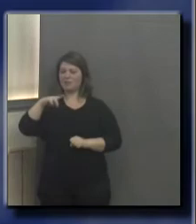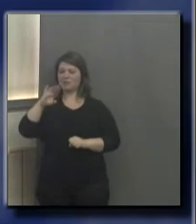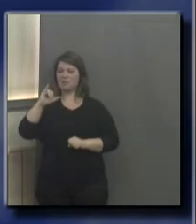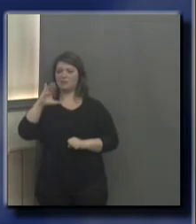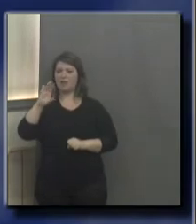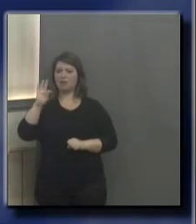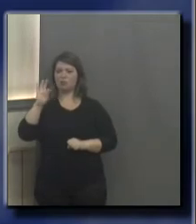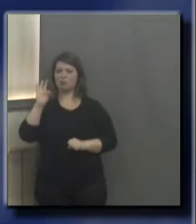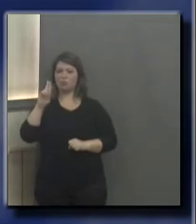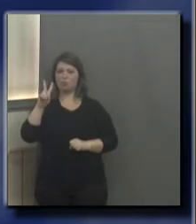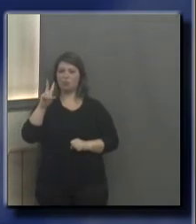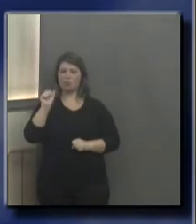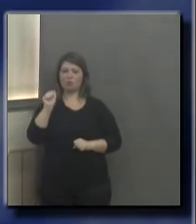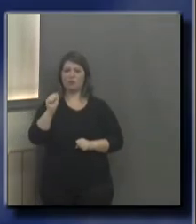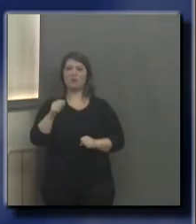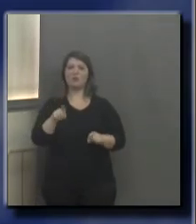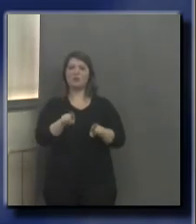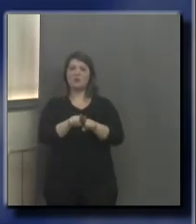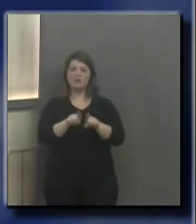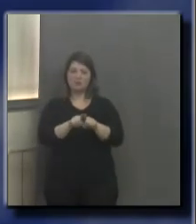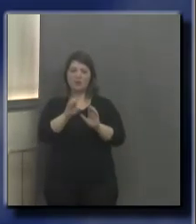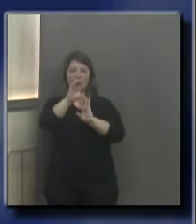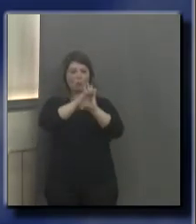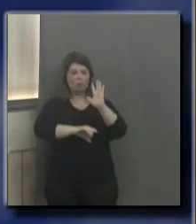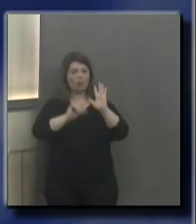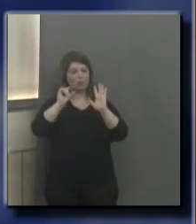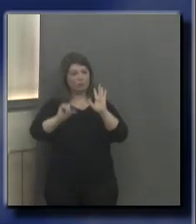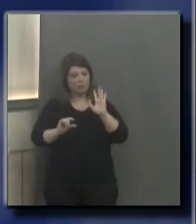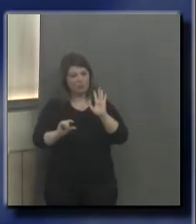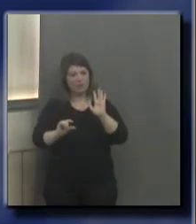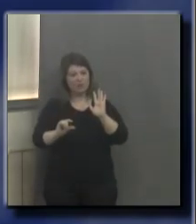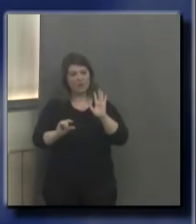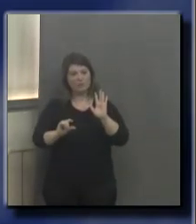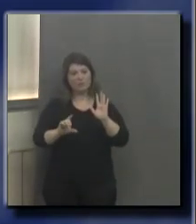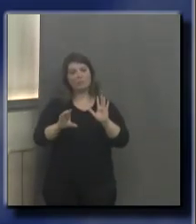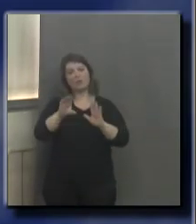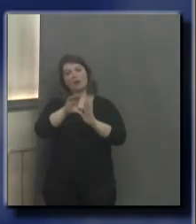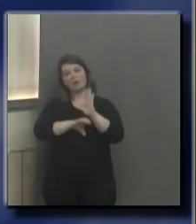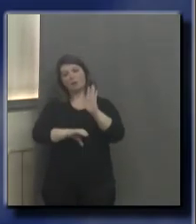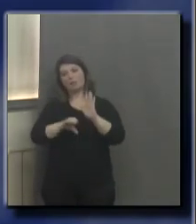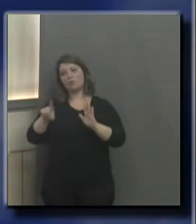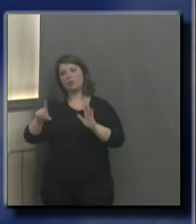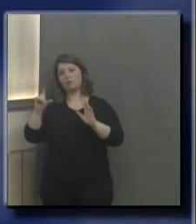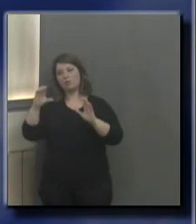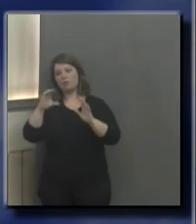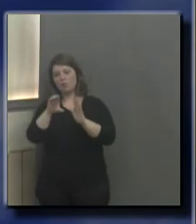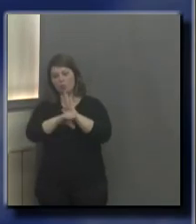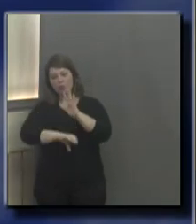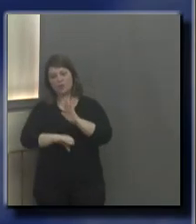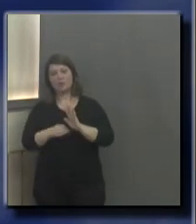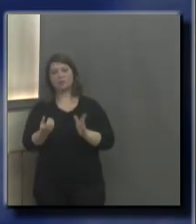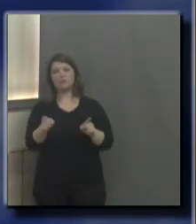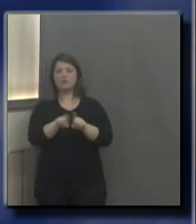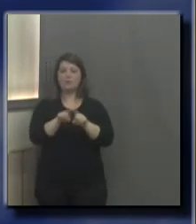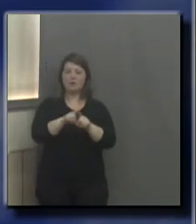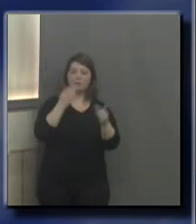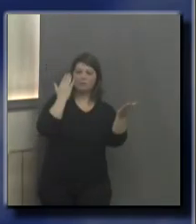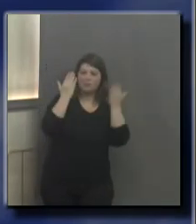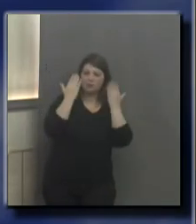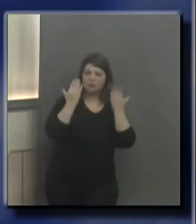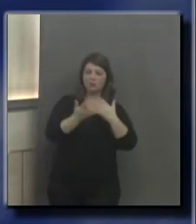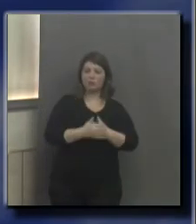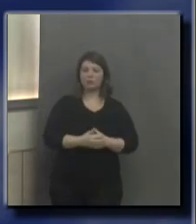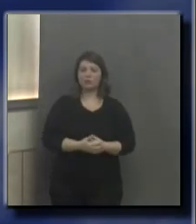faz essa passagem do currículo mínimo para as diretrizes curriculares, fala das especificidades da psicologia e